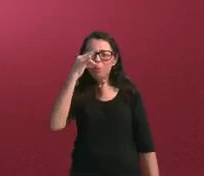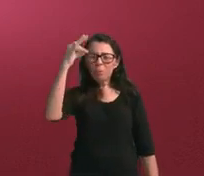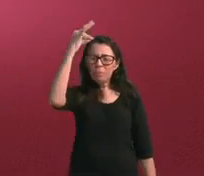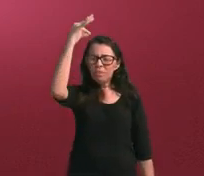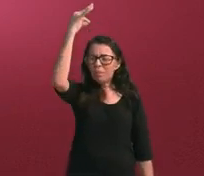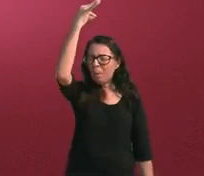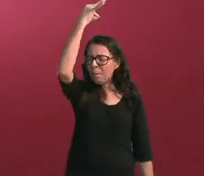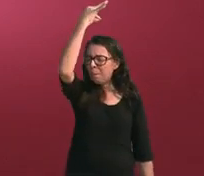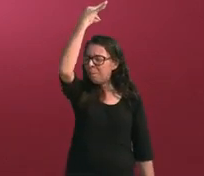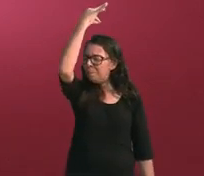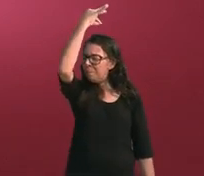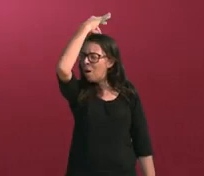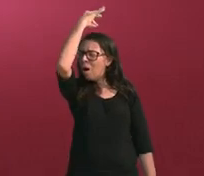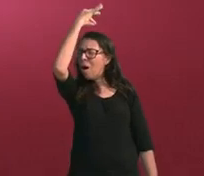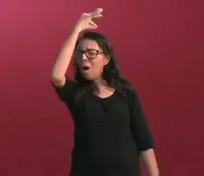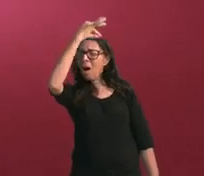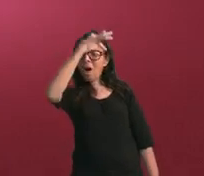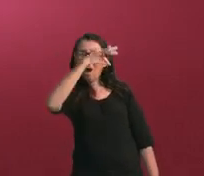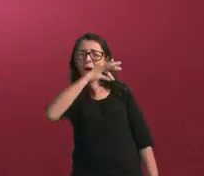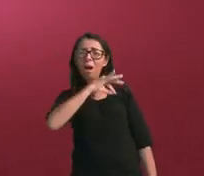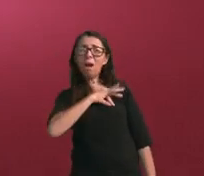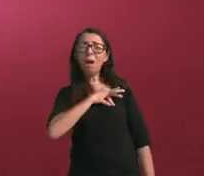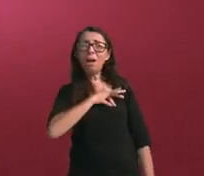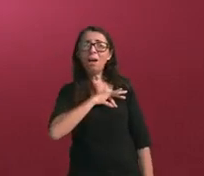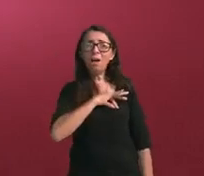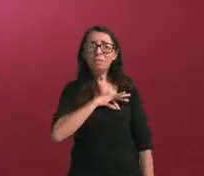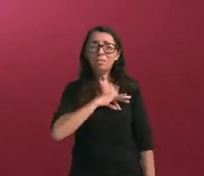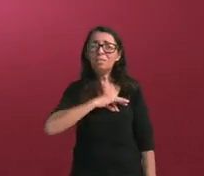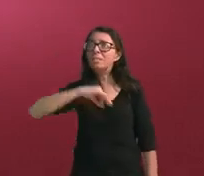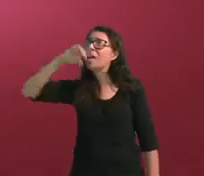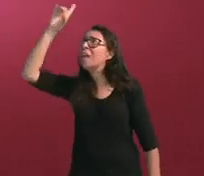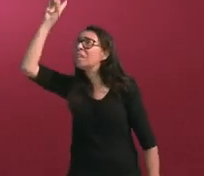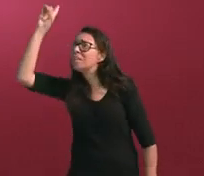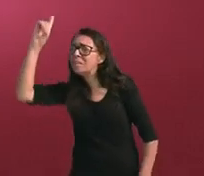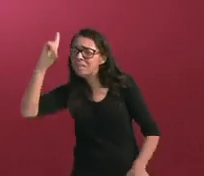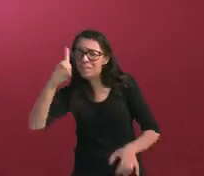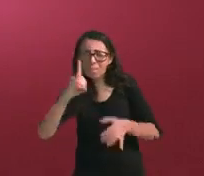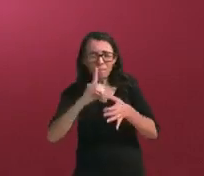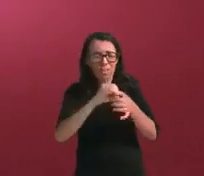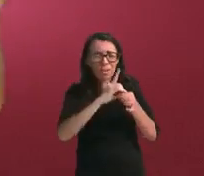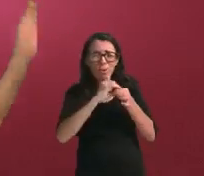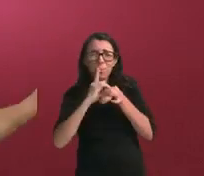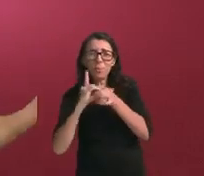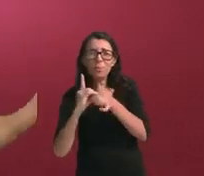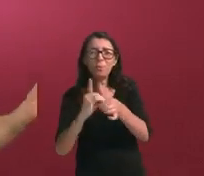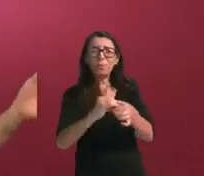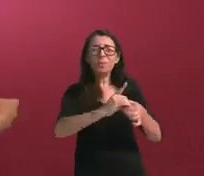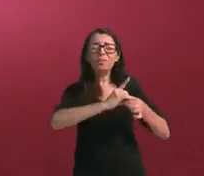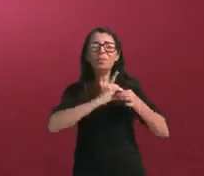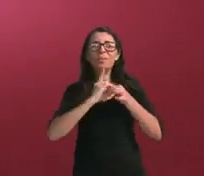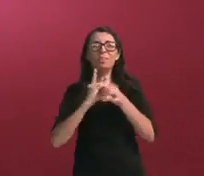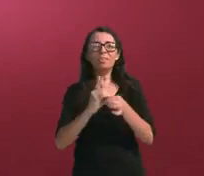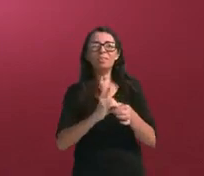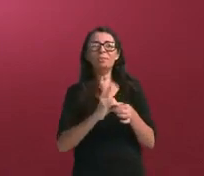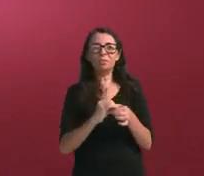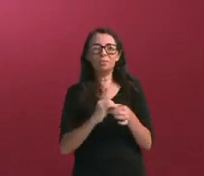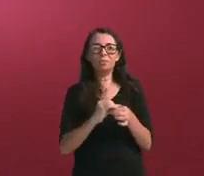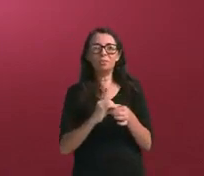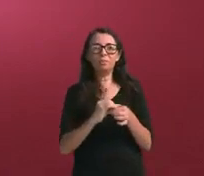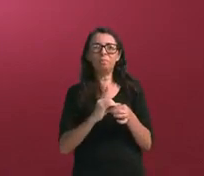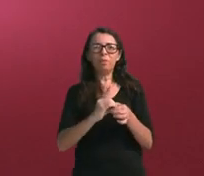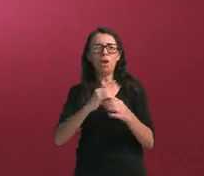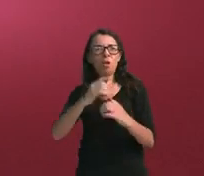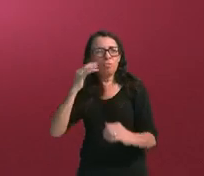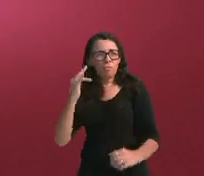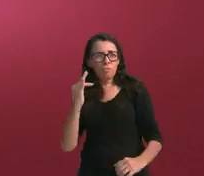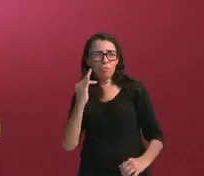curar dos enfermos é um agir de Deus. A glória é de Deus. E nós temos que nos